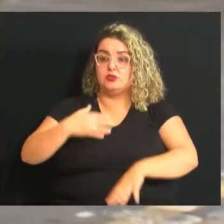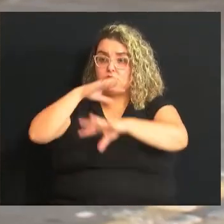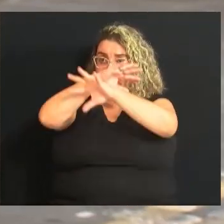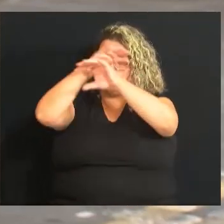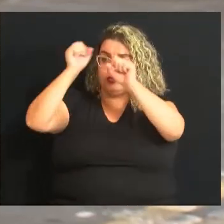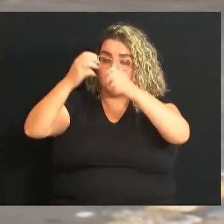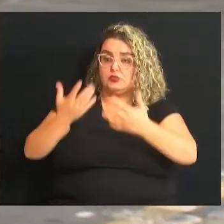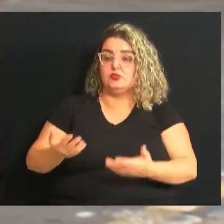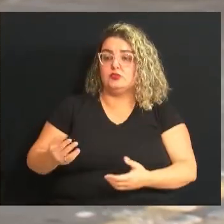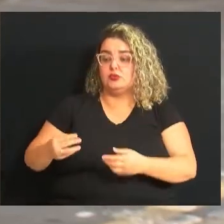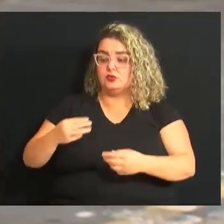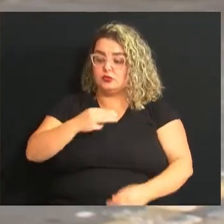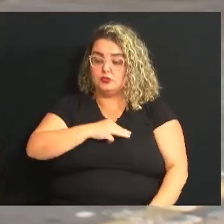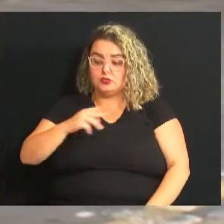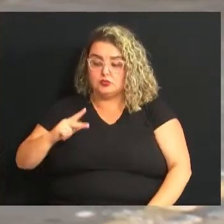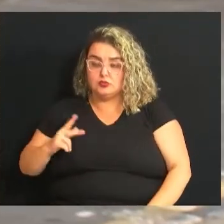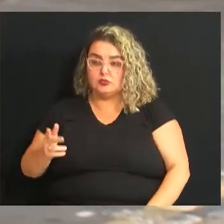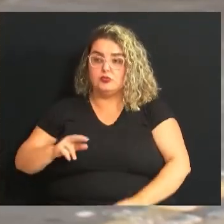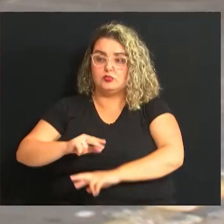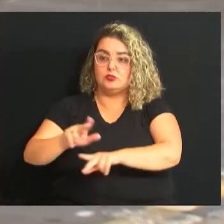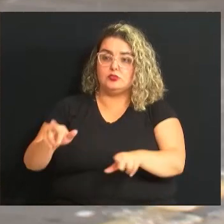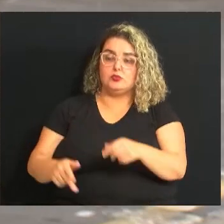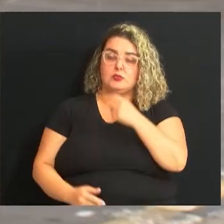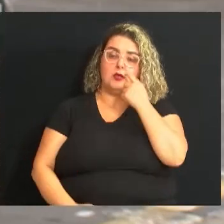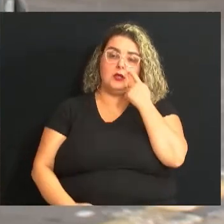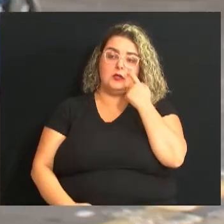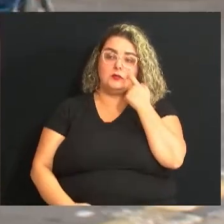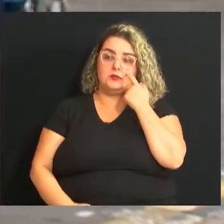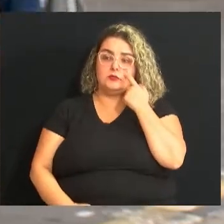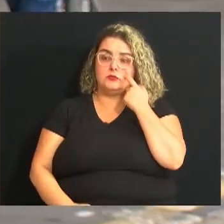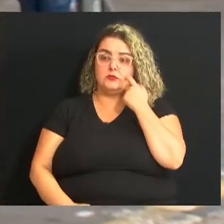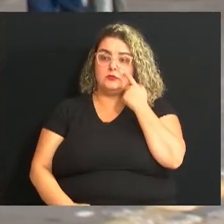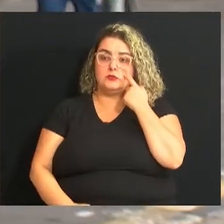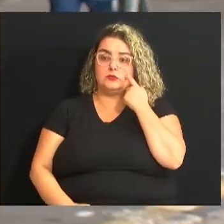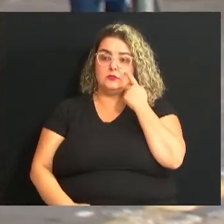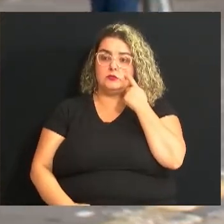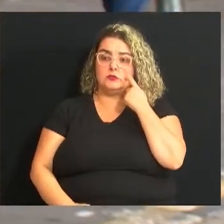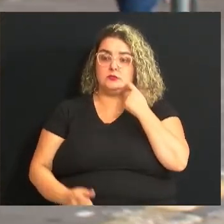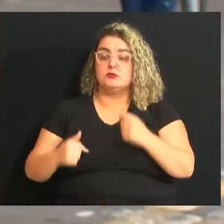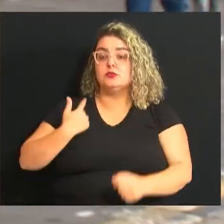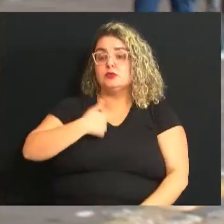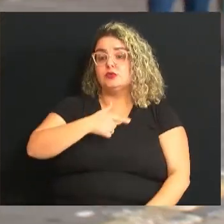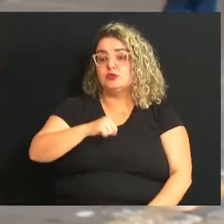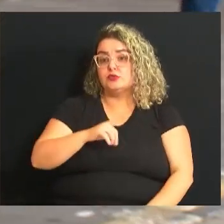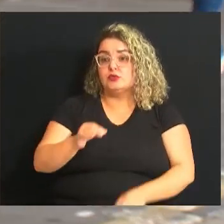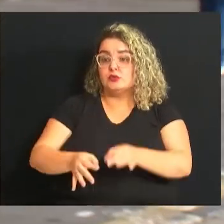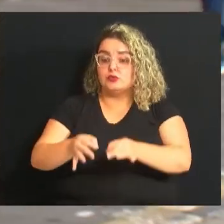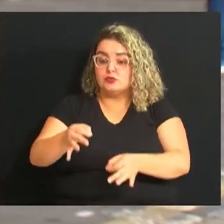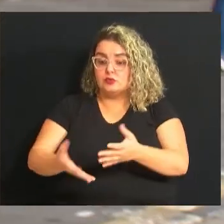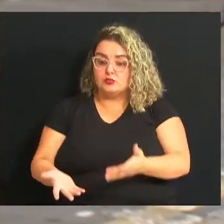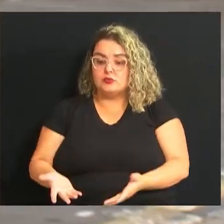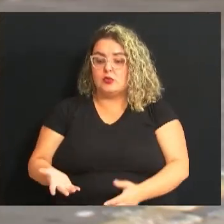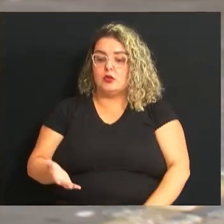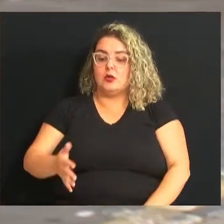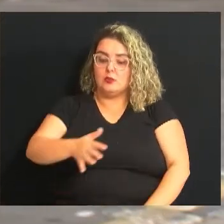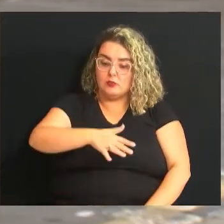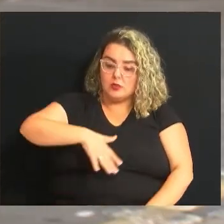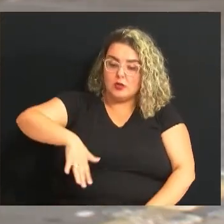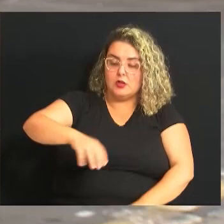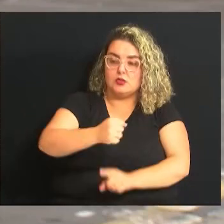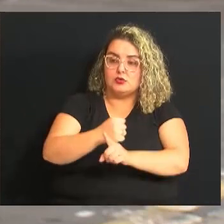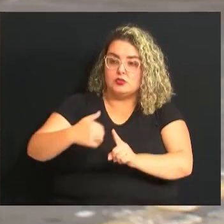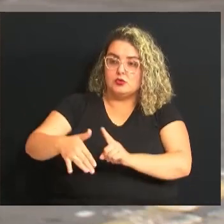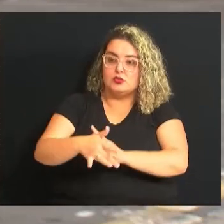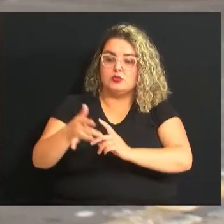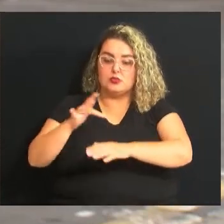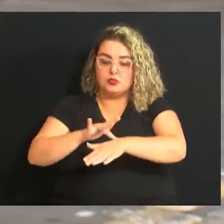nos tribunais, nos ministérios públicos. Nós tivemos, portanto, uma sociedade muito mais ativa e vigilante, a